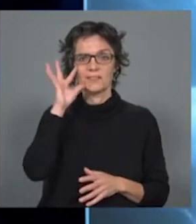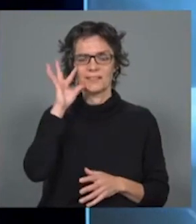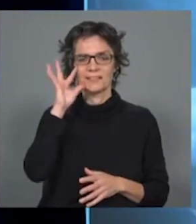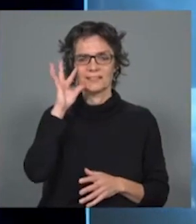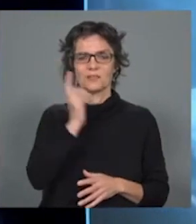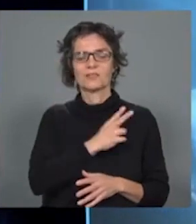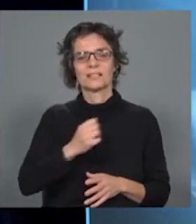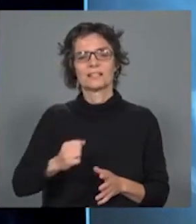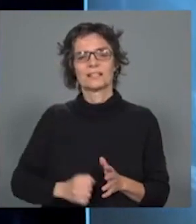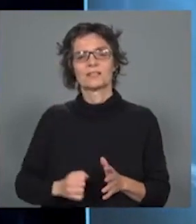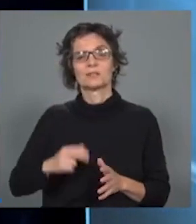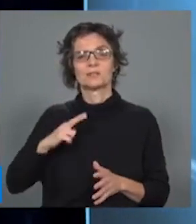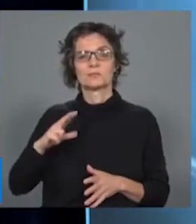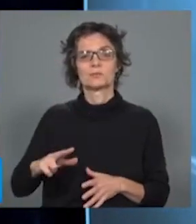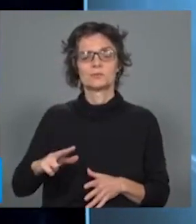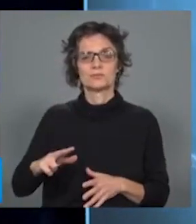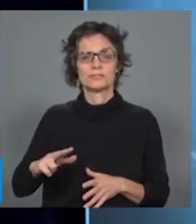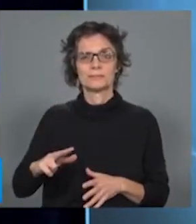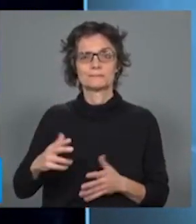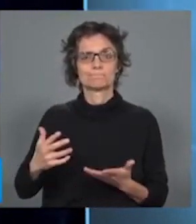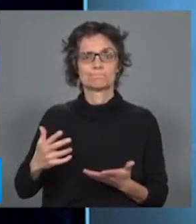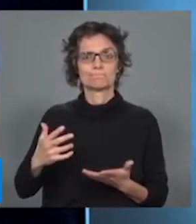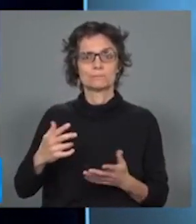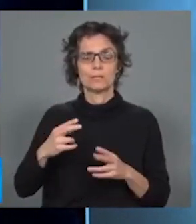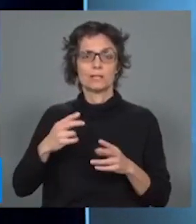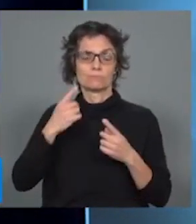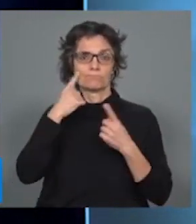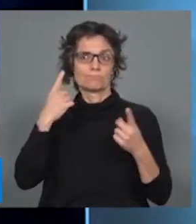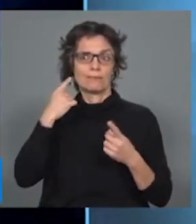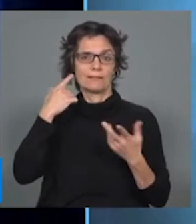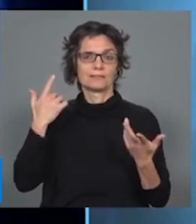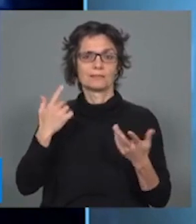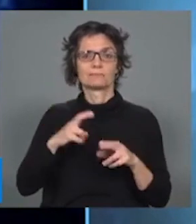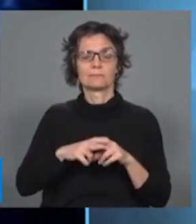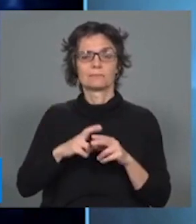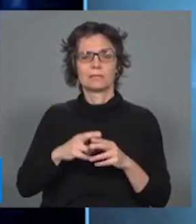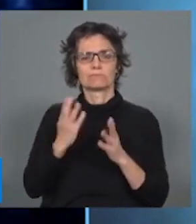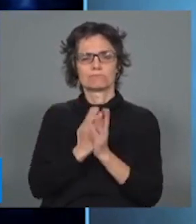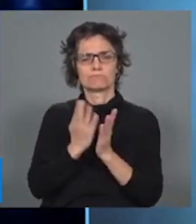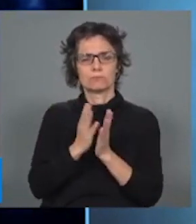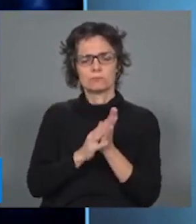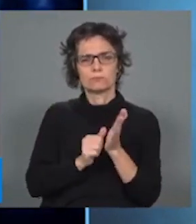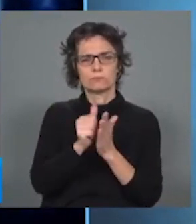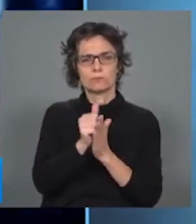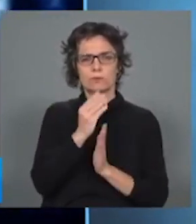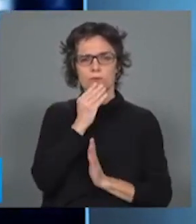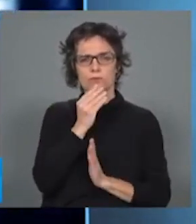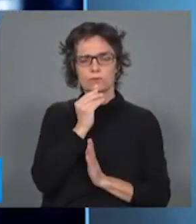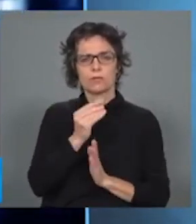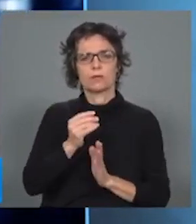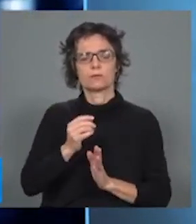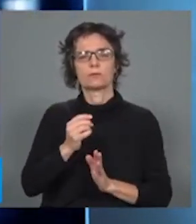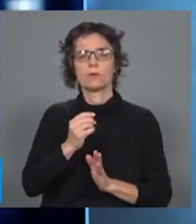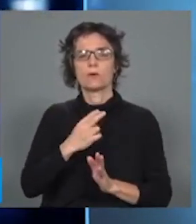A Universidade Católica Portuguesa acaba de inaugurar a Cátedra de Estudos Bíblicos, Judaicos e